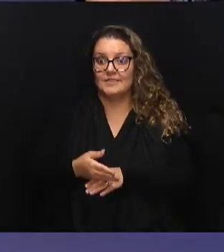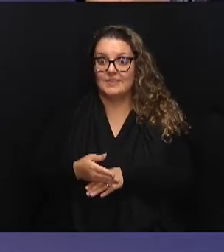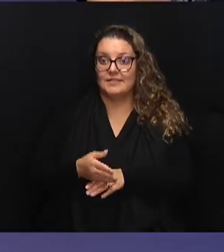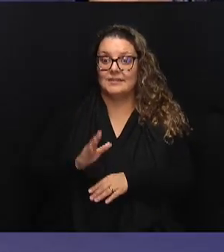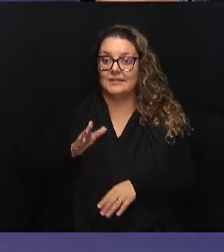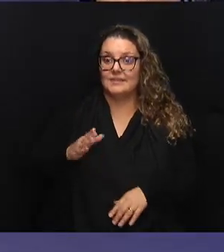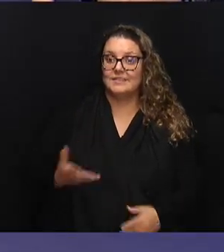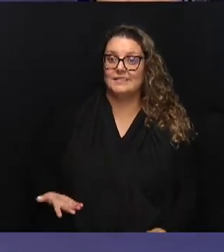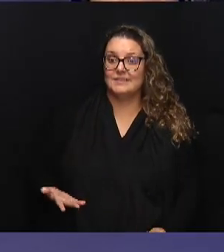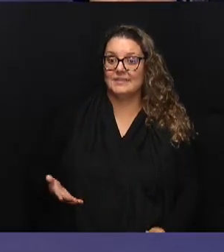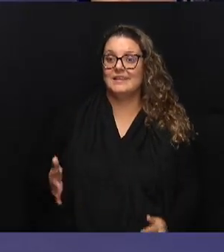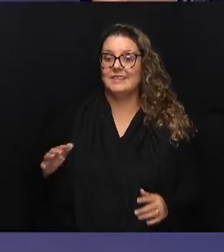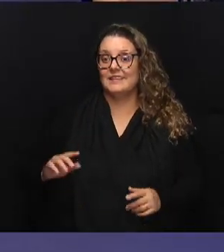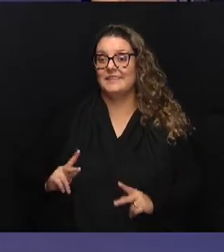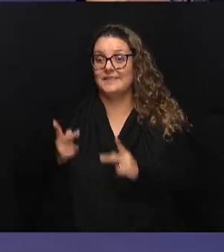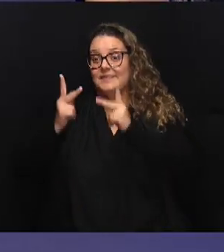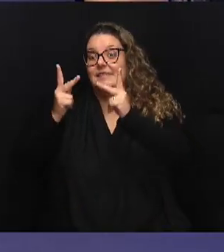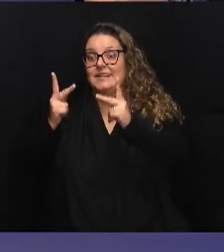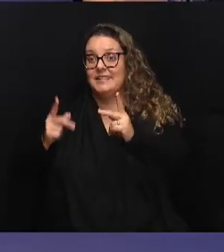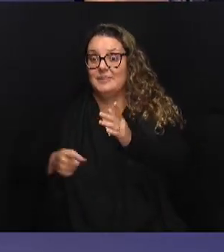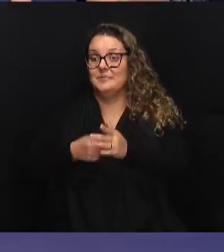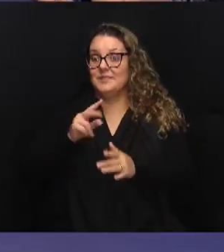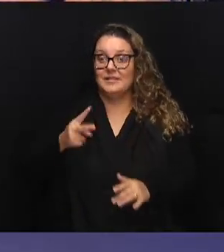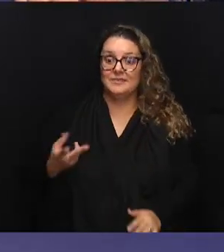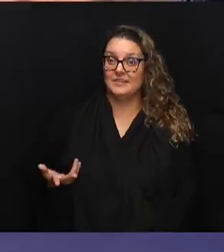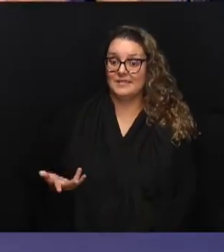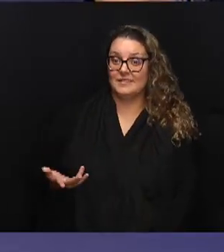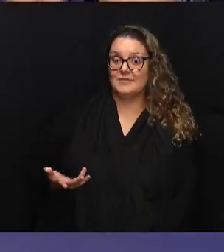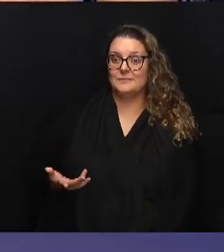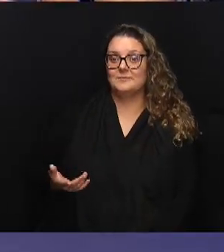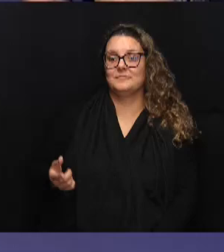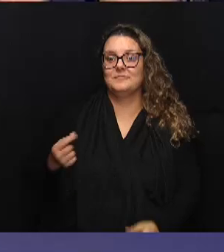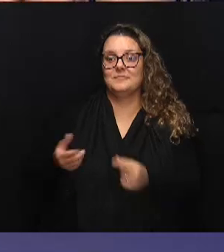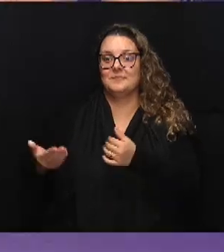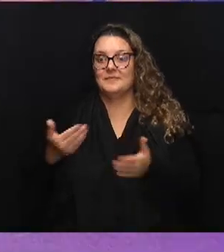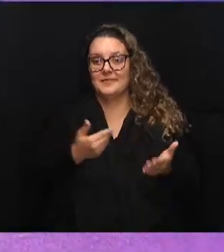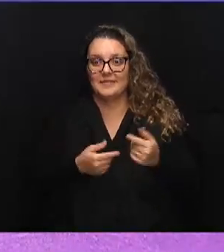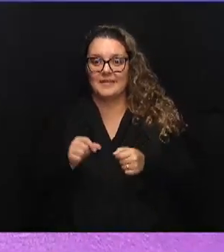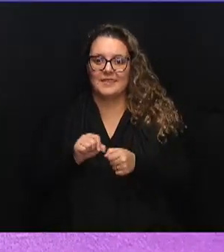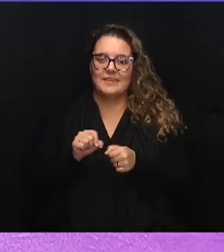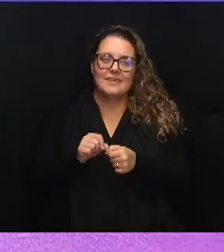já, na primeira vez que eu joguei já. Aí eu peguei uns trocados lá que a gente fazia